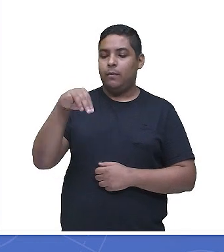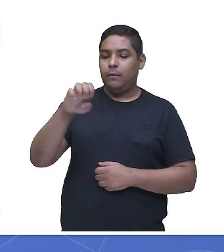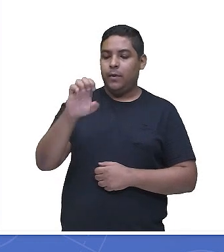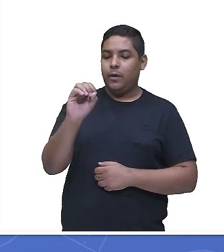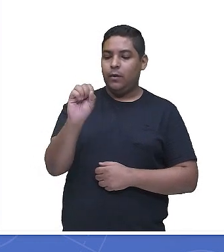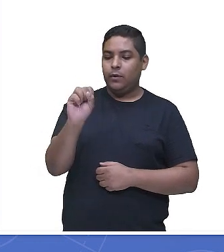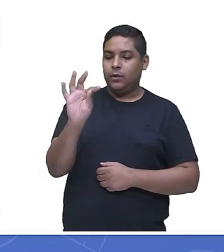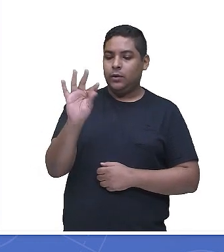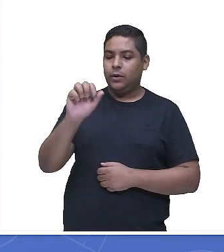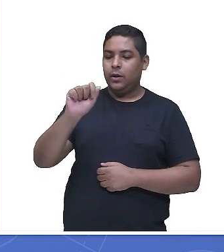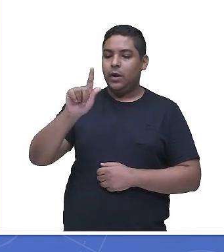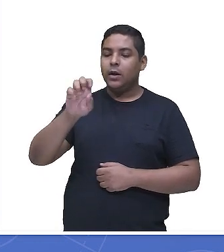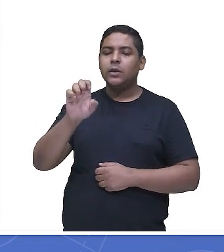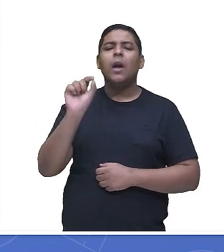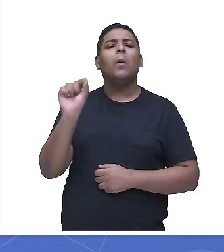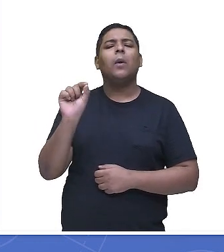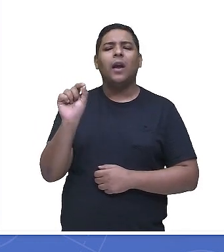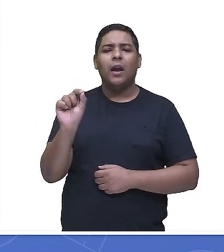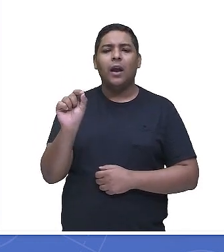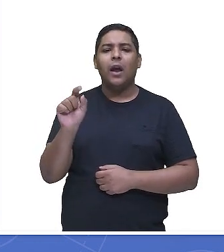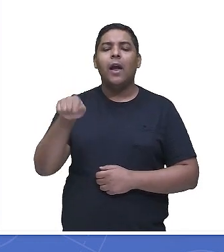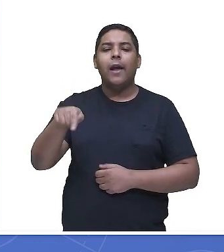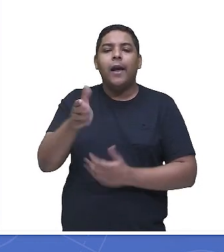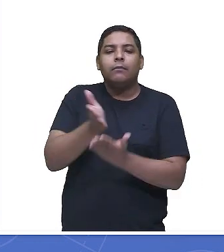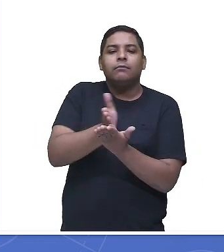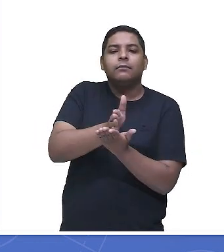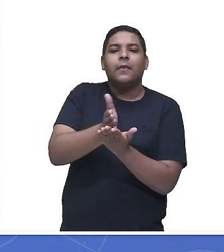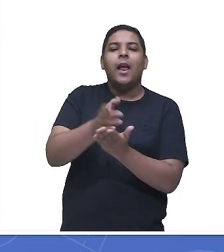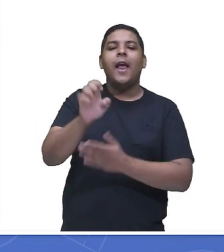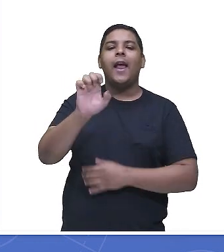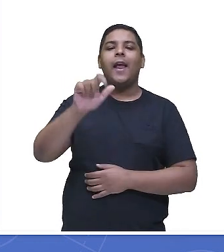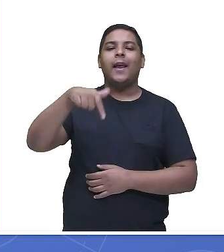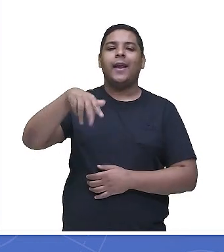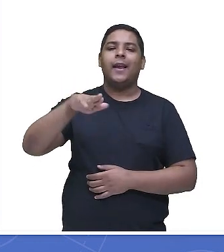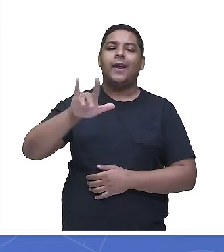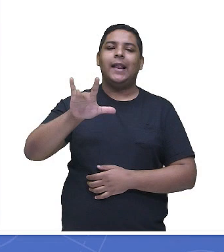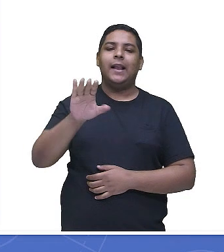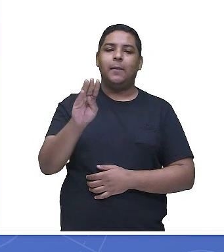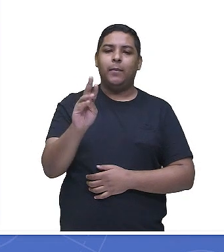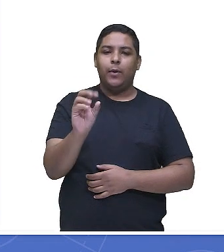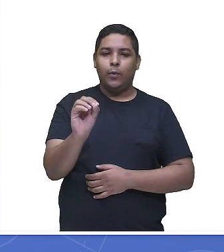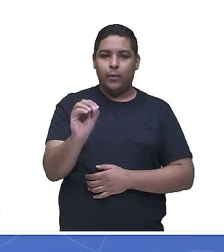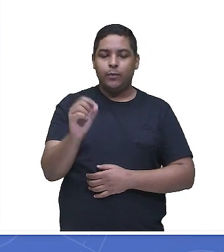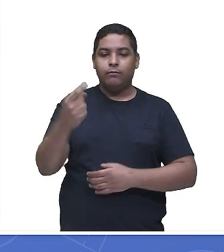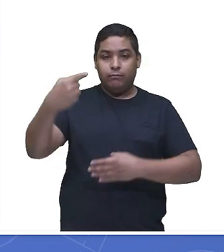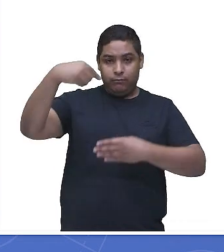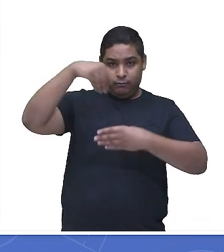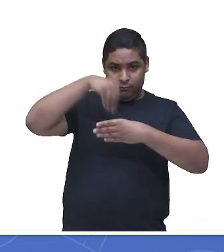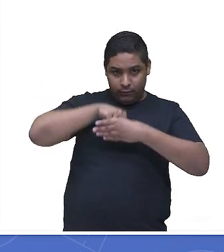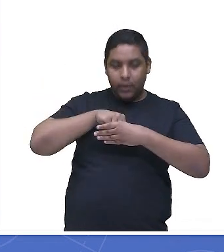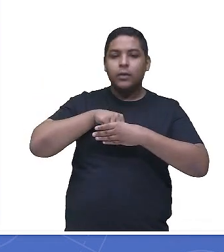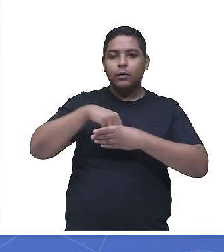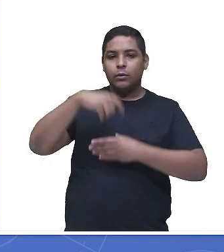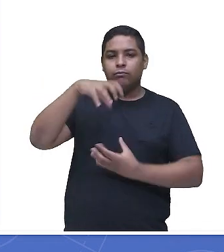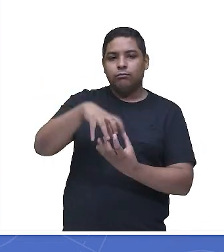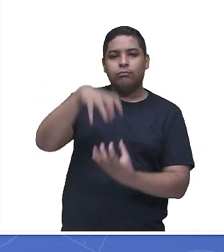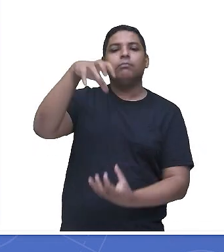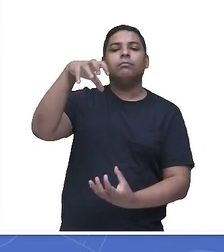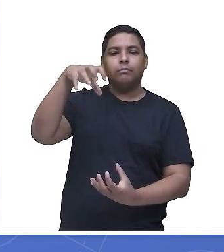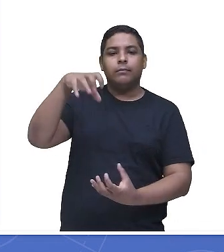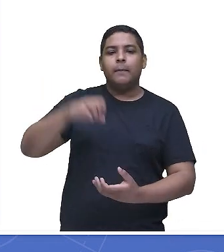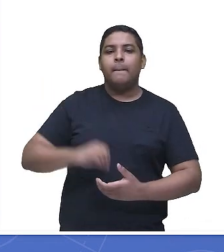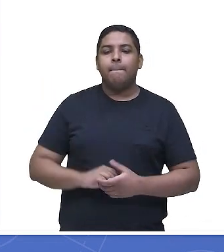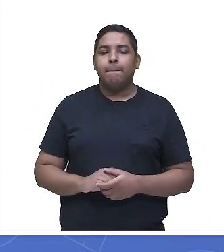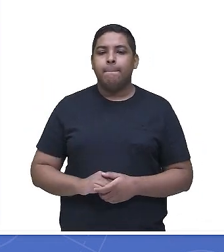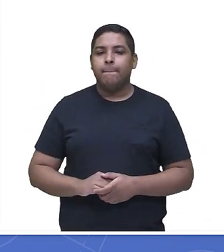equilíbrio. Um equilíbrio interno, ok? Nós temos a capacidade, todos os seres vivos